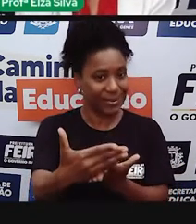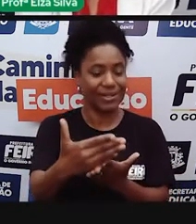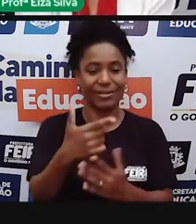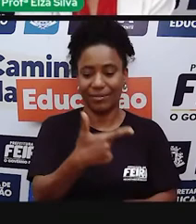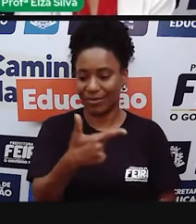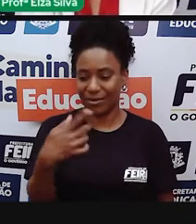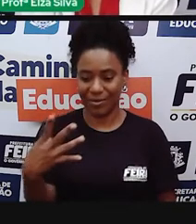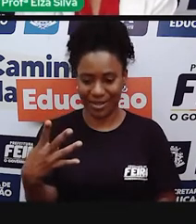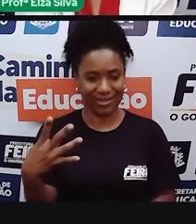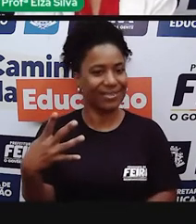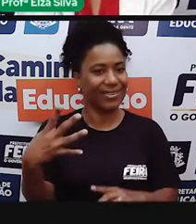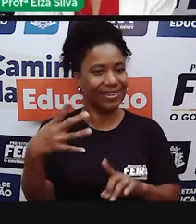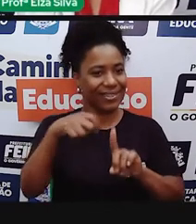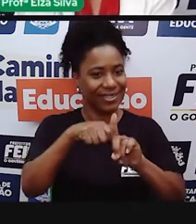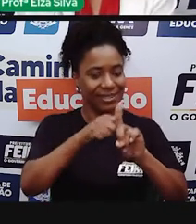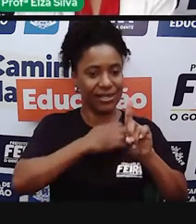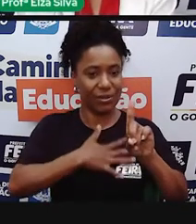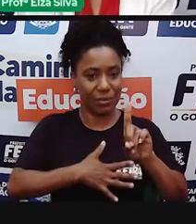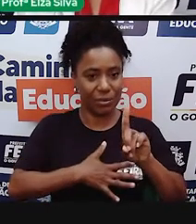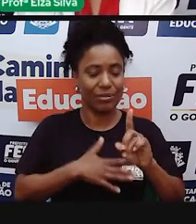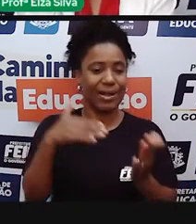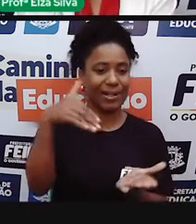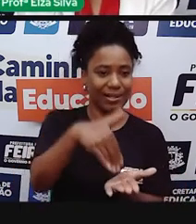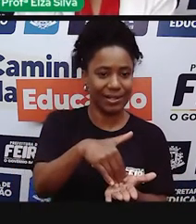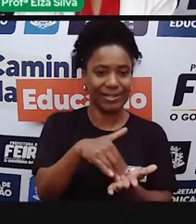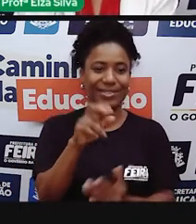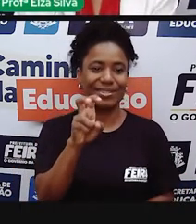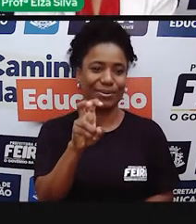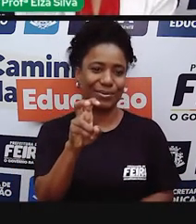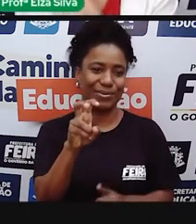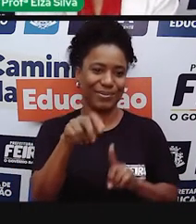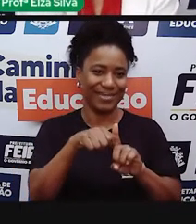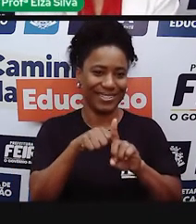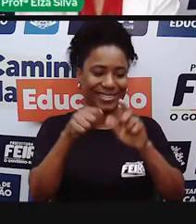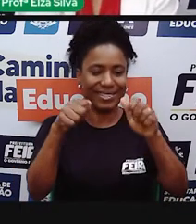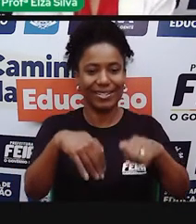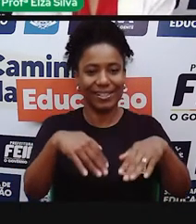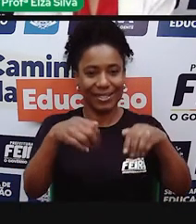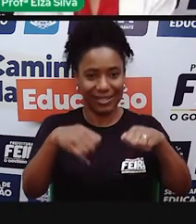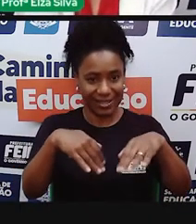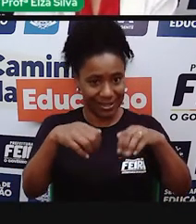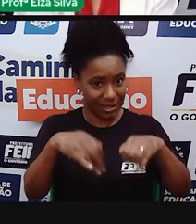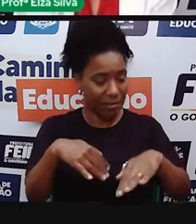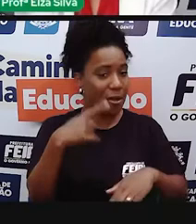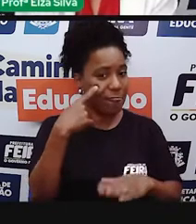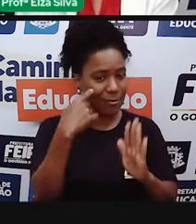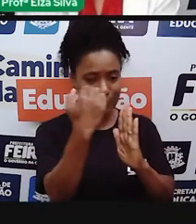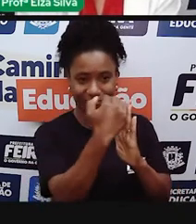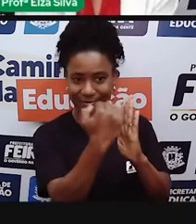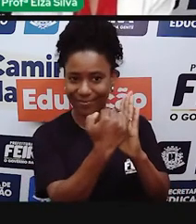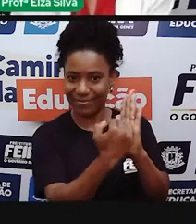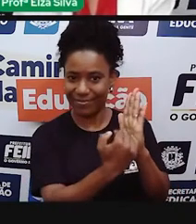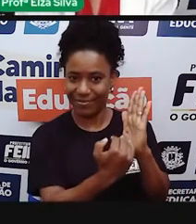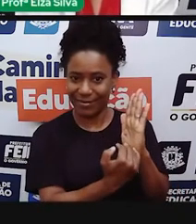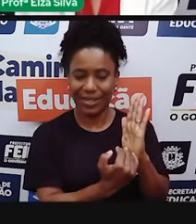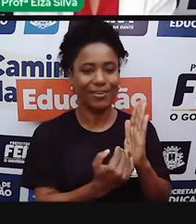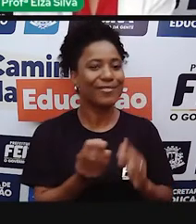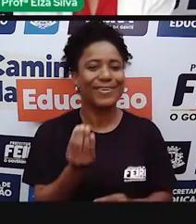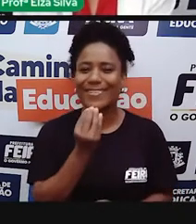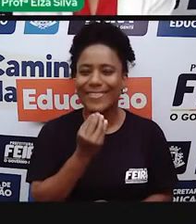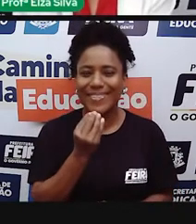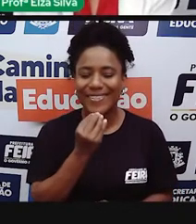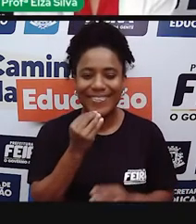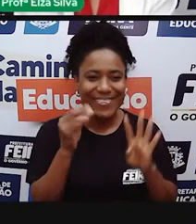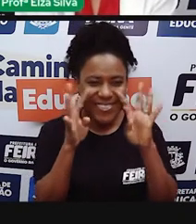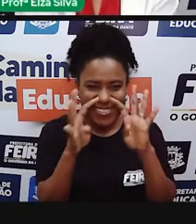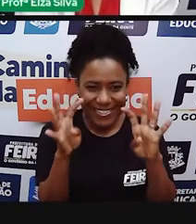se encerrarão no dia 5 de setembro. Ok? Se liguem na programação e não percam a oportunidade de